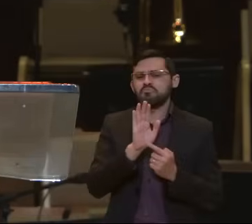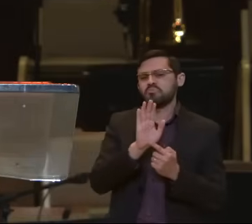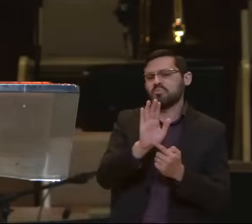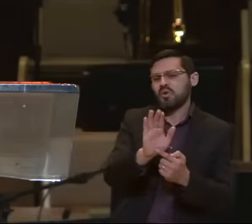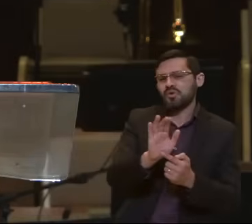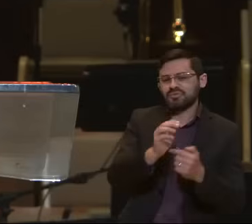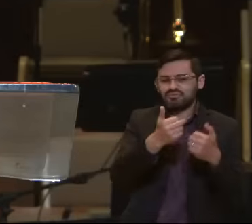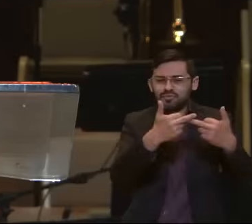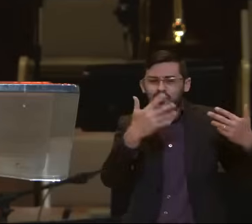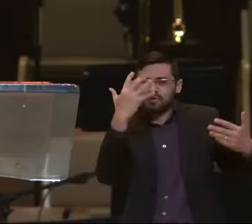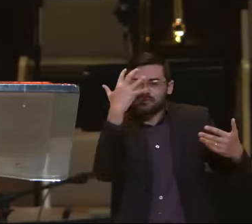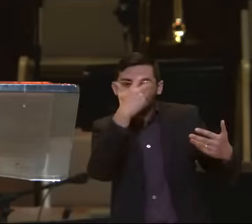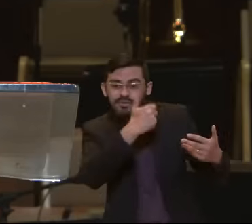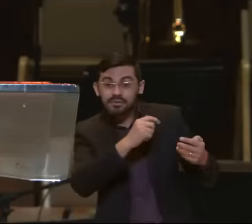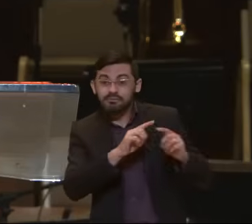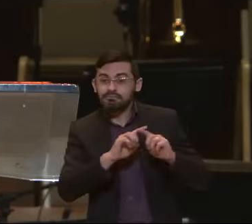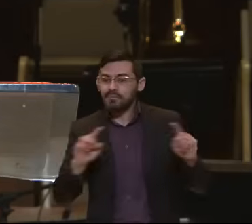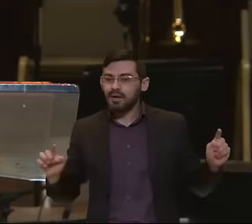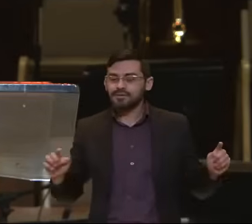algum.